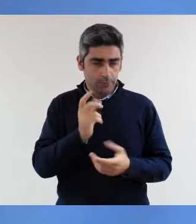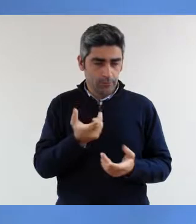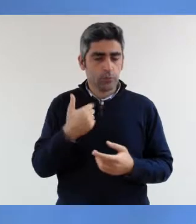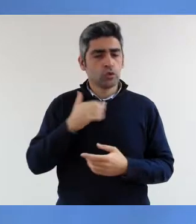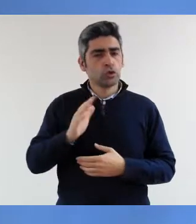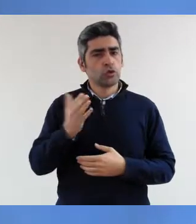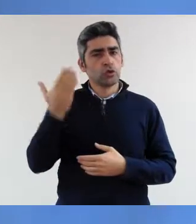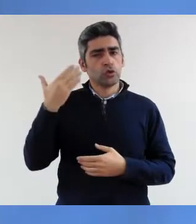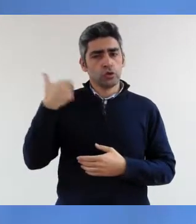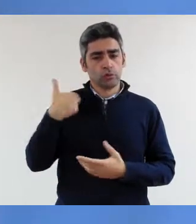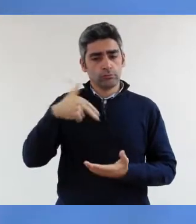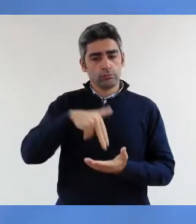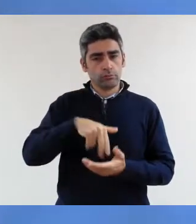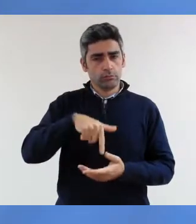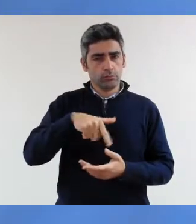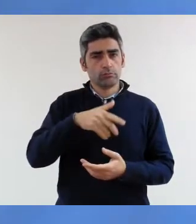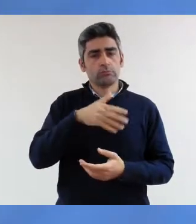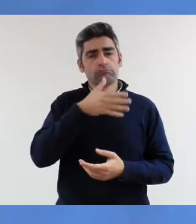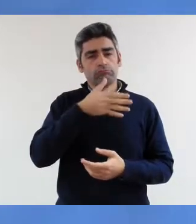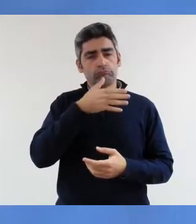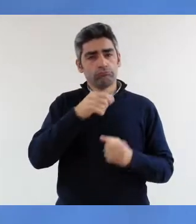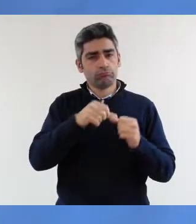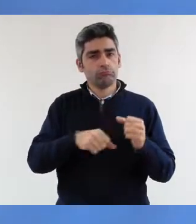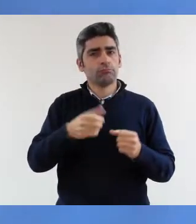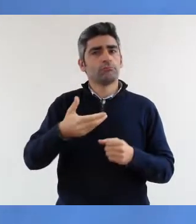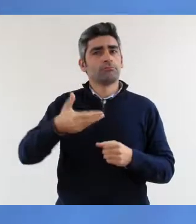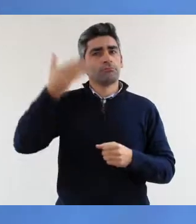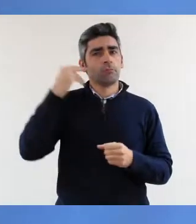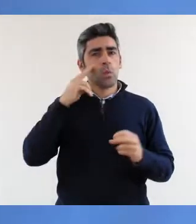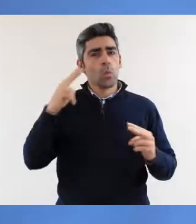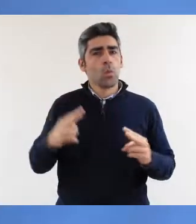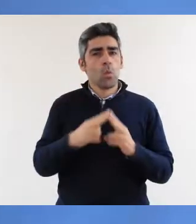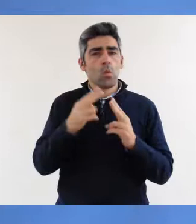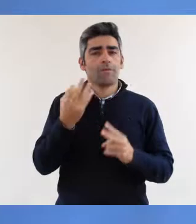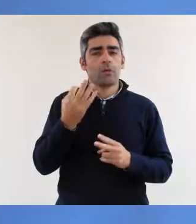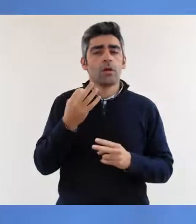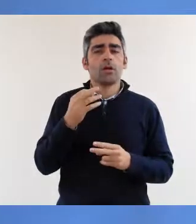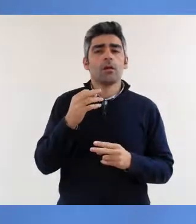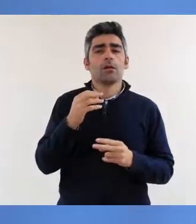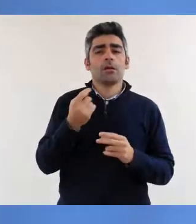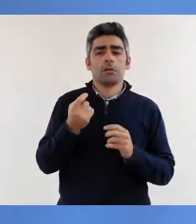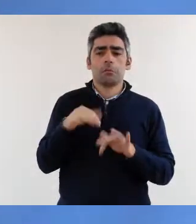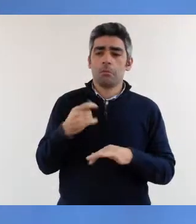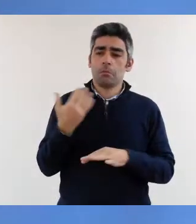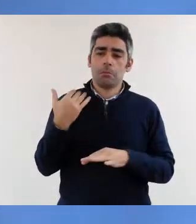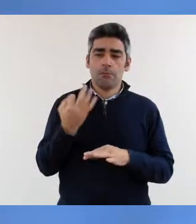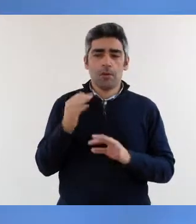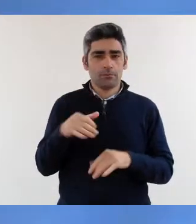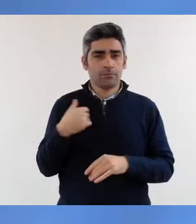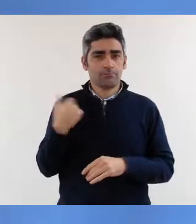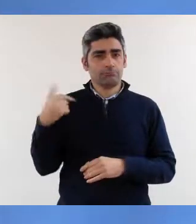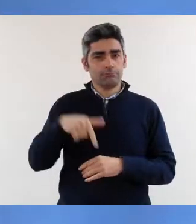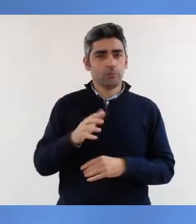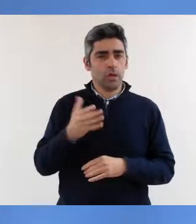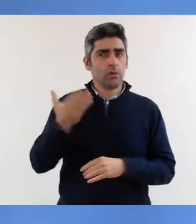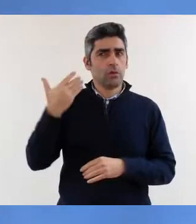também já que estive na posição do relator de um encontro que tinha acabado